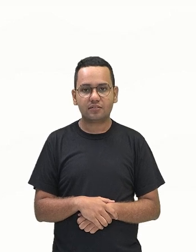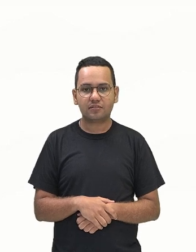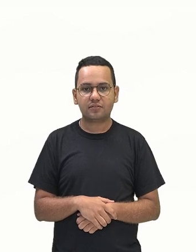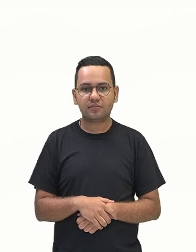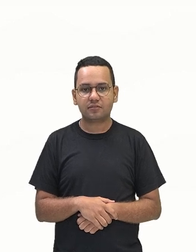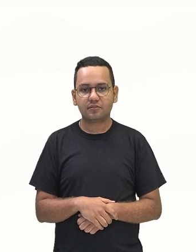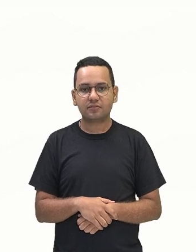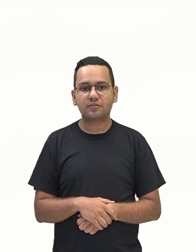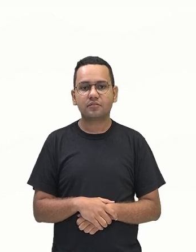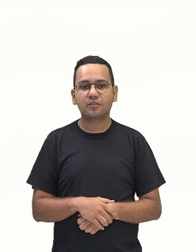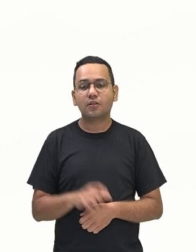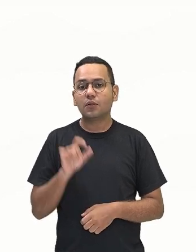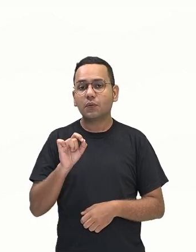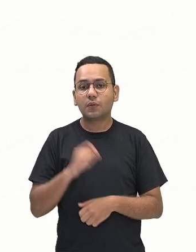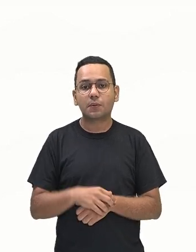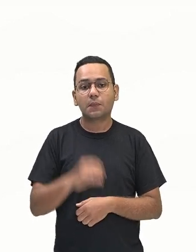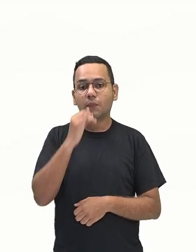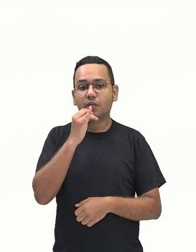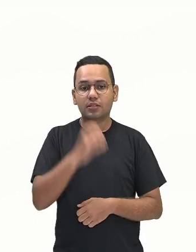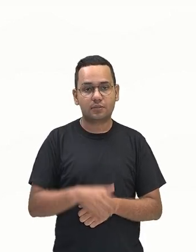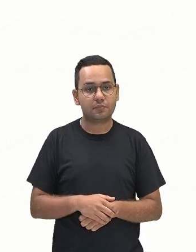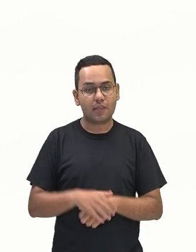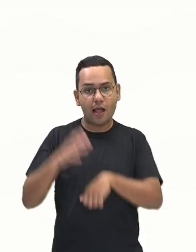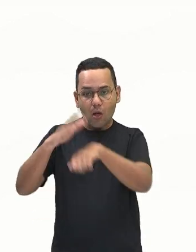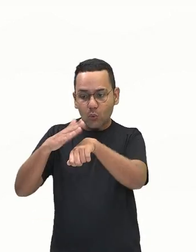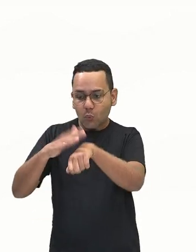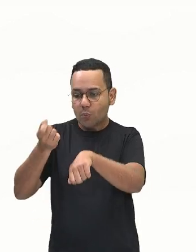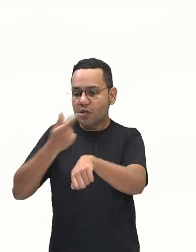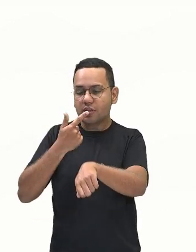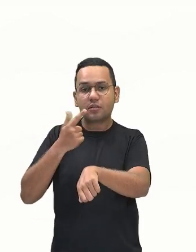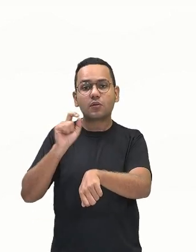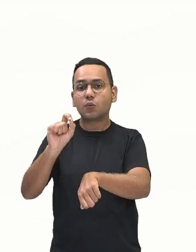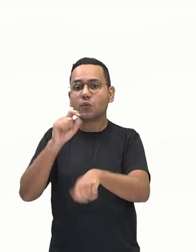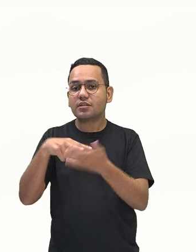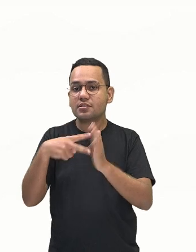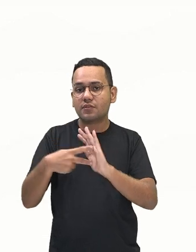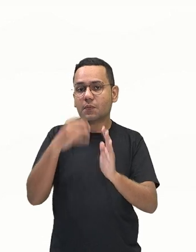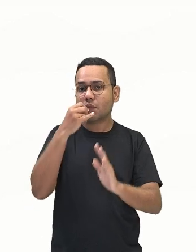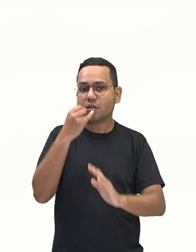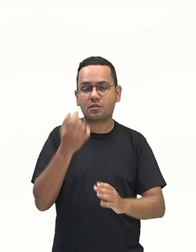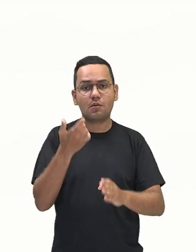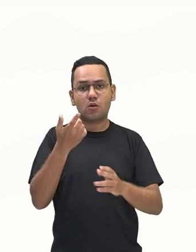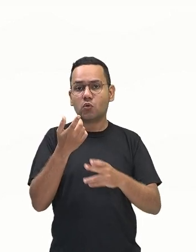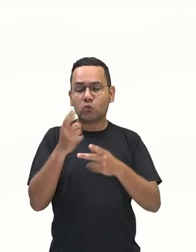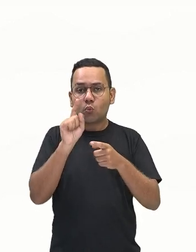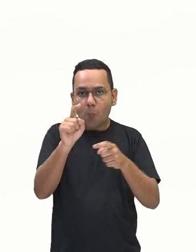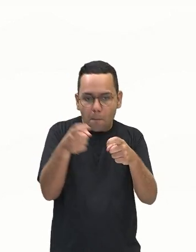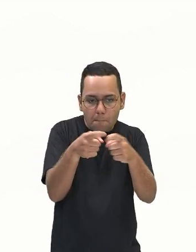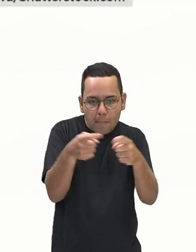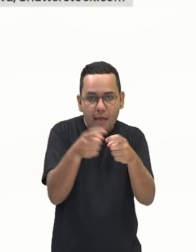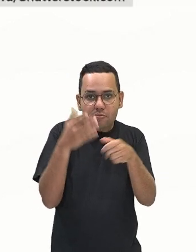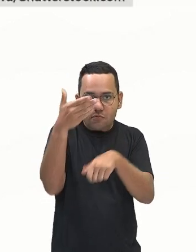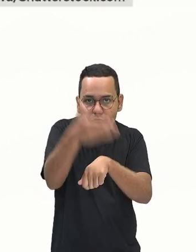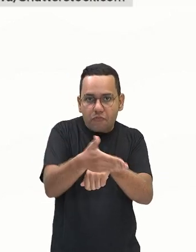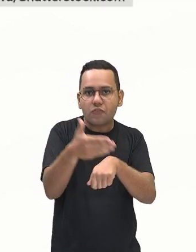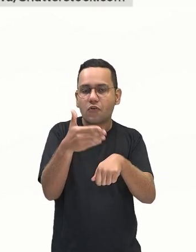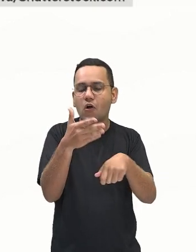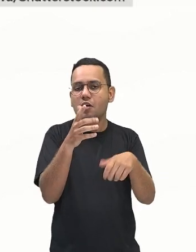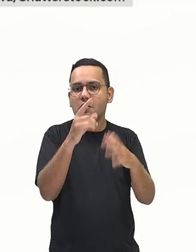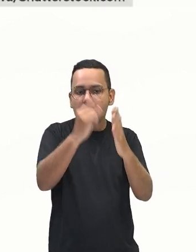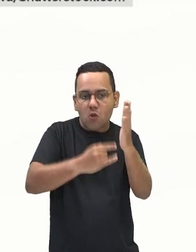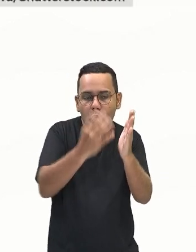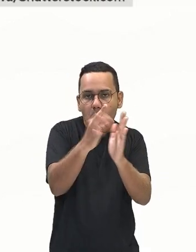você não tem aquela autorização médica para tomar aquele medicamento em específico.